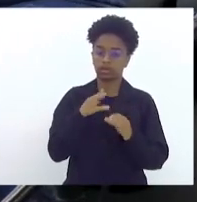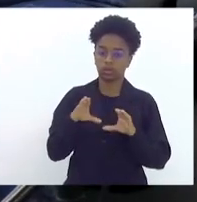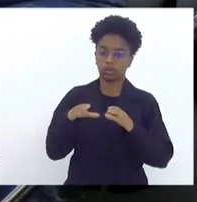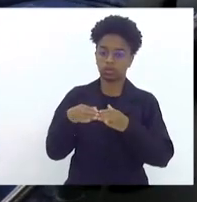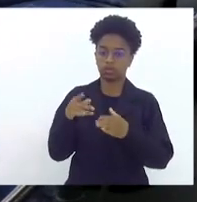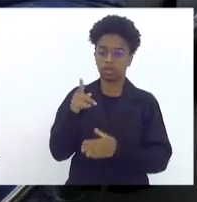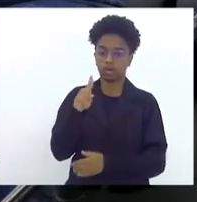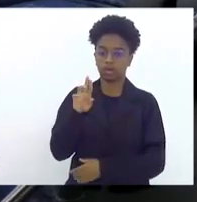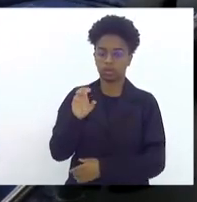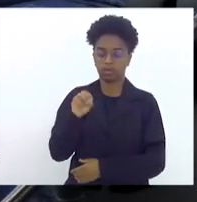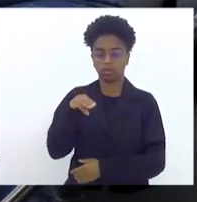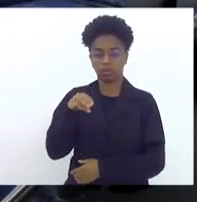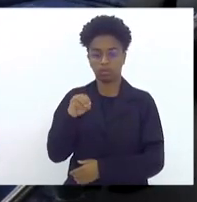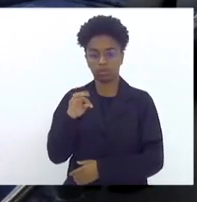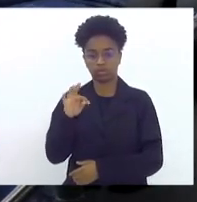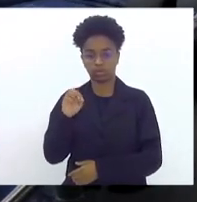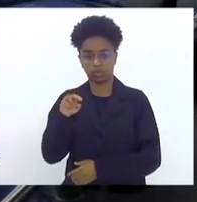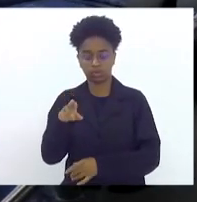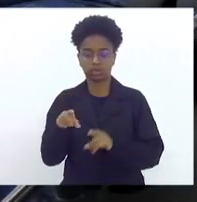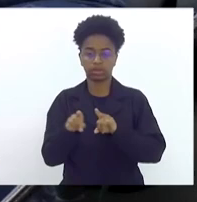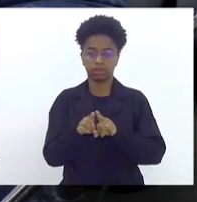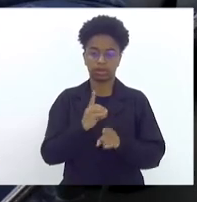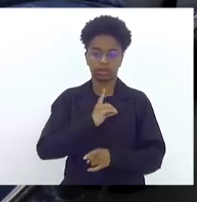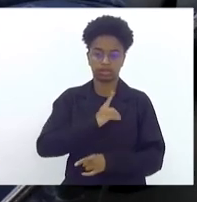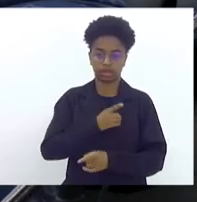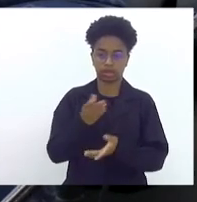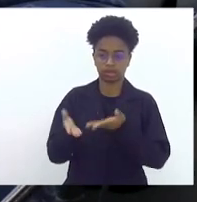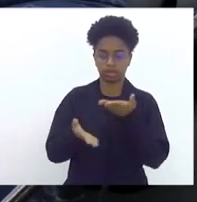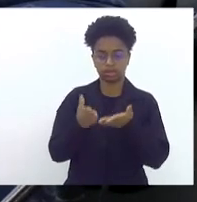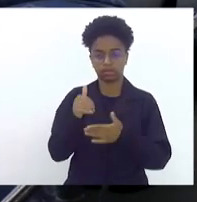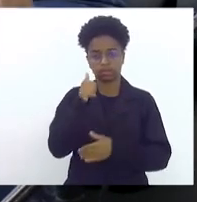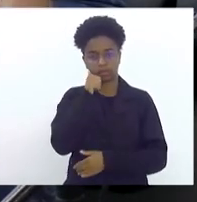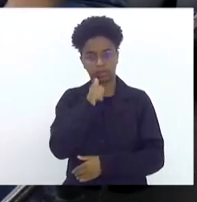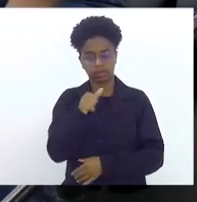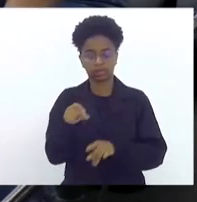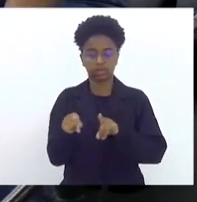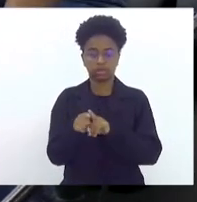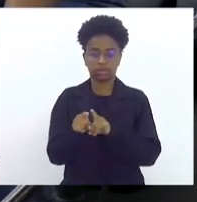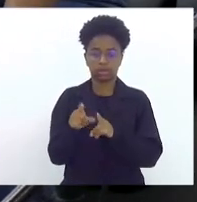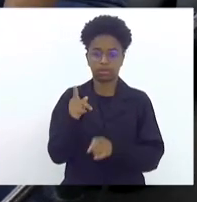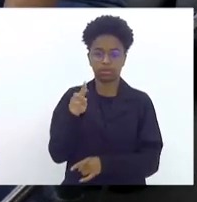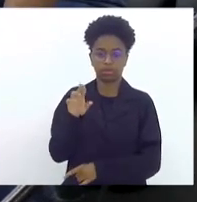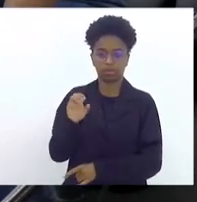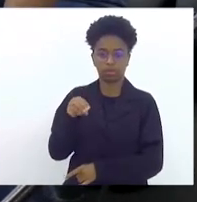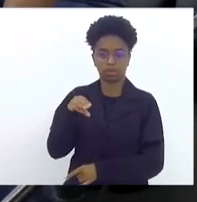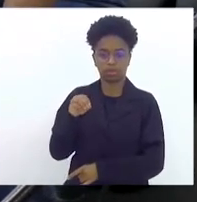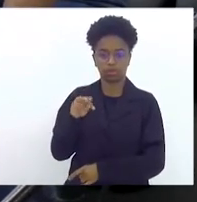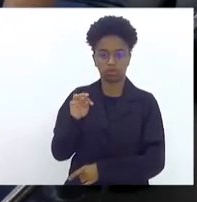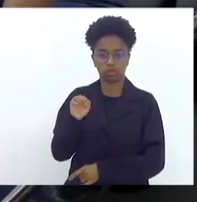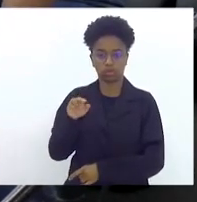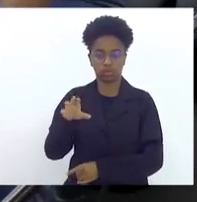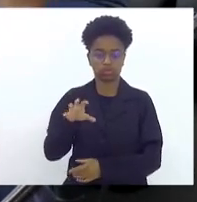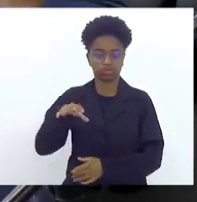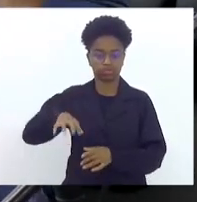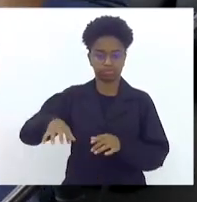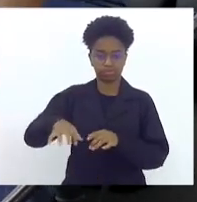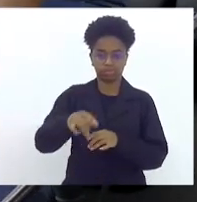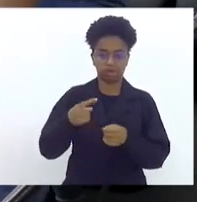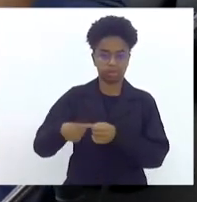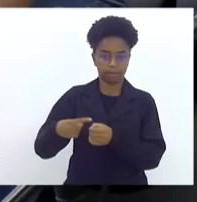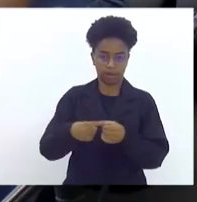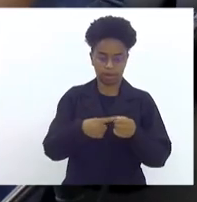especializadas é de Diana delegacia de atendimento a mulher Contas as promotorias territoriais né são as delegacias de bairros